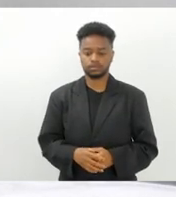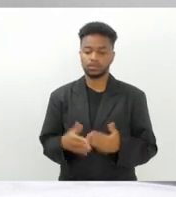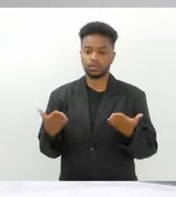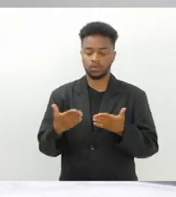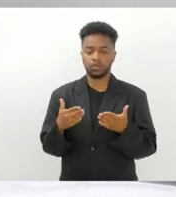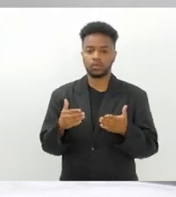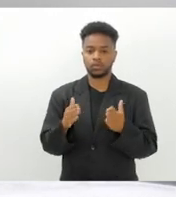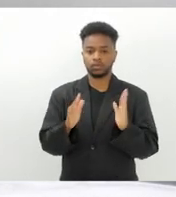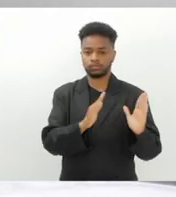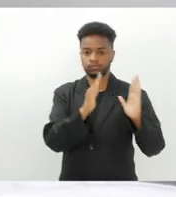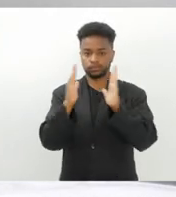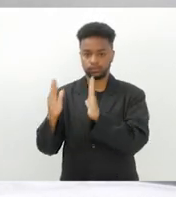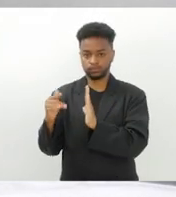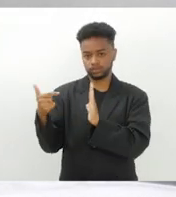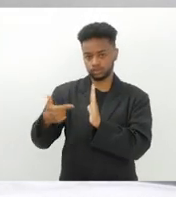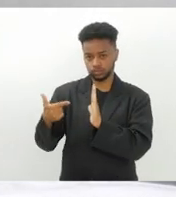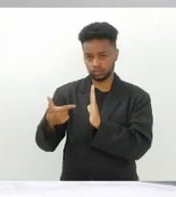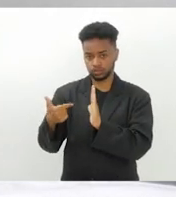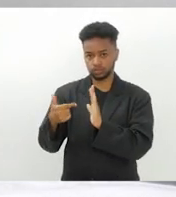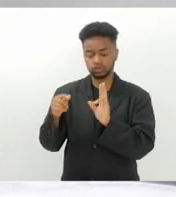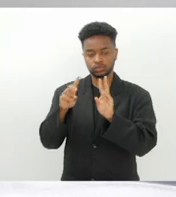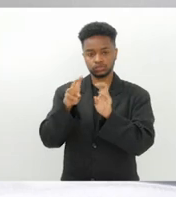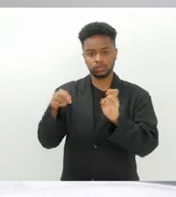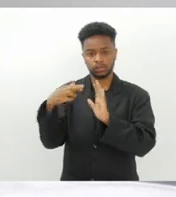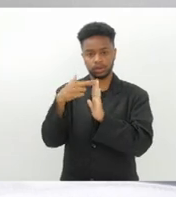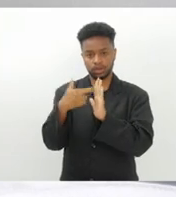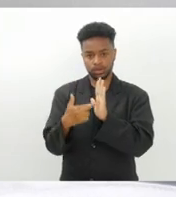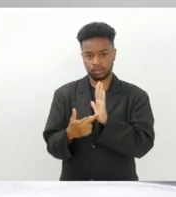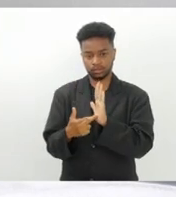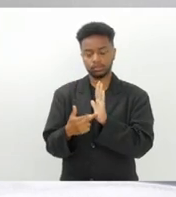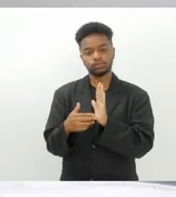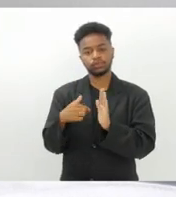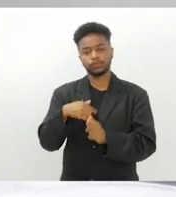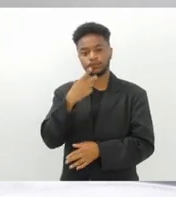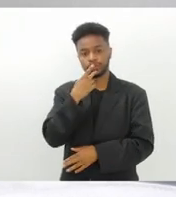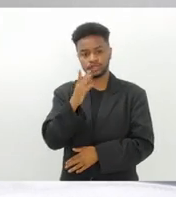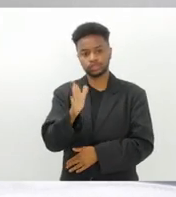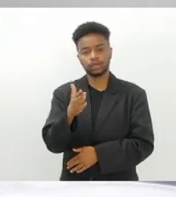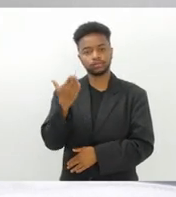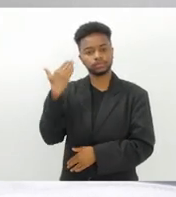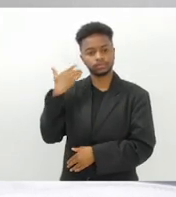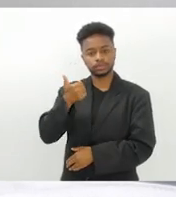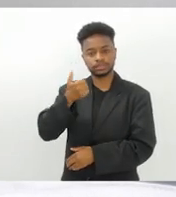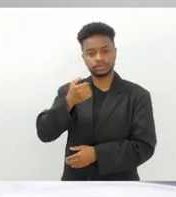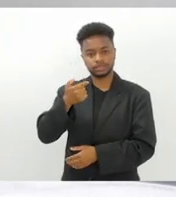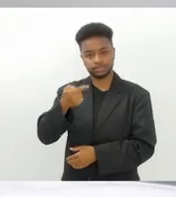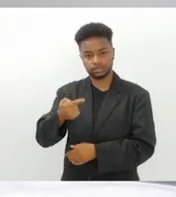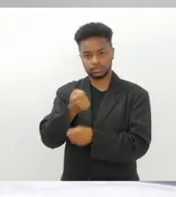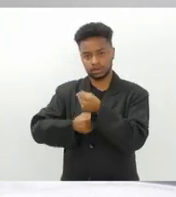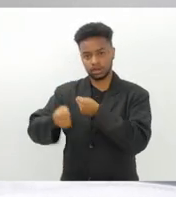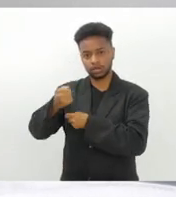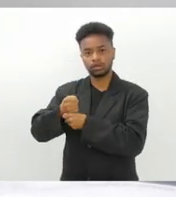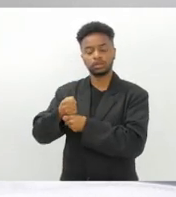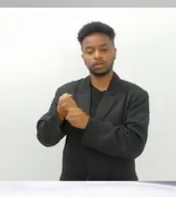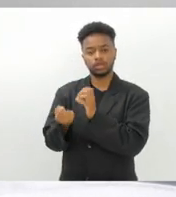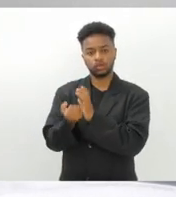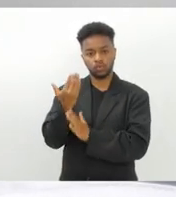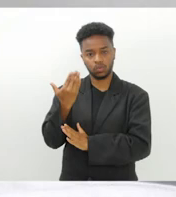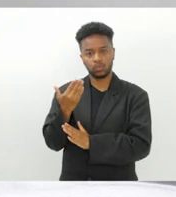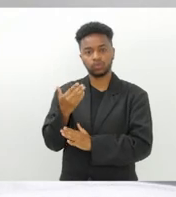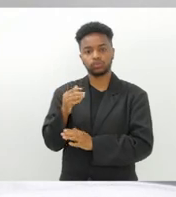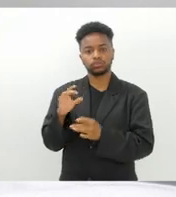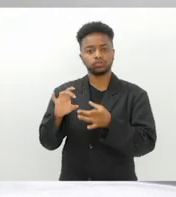segunda etapa, que é a questão do decálogo. Eu já falei que isso foi criado há 17 anos atrás pela Lara